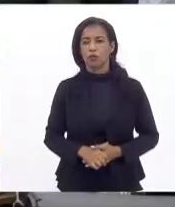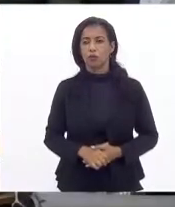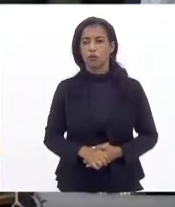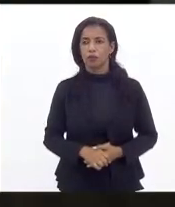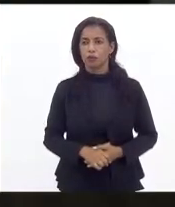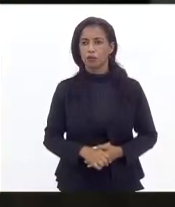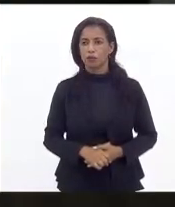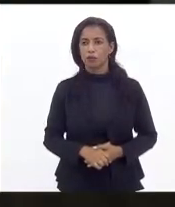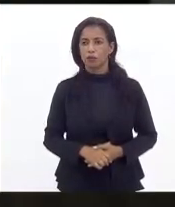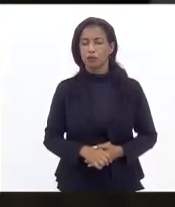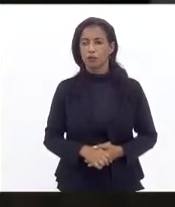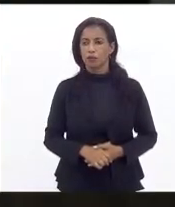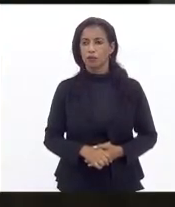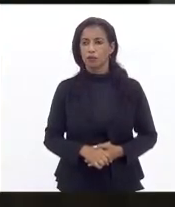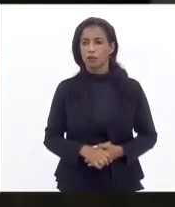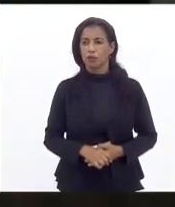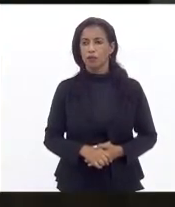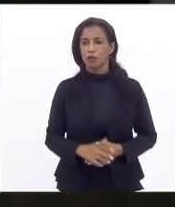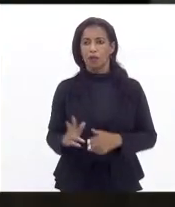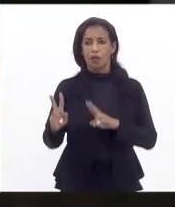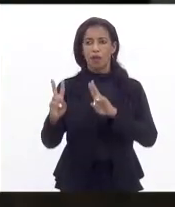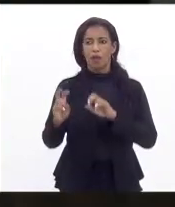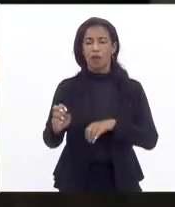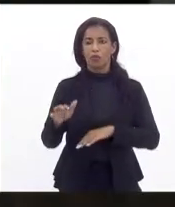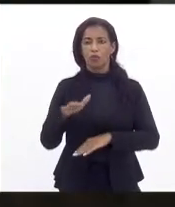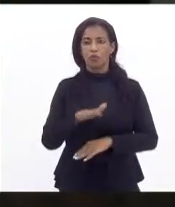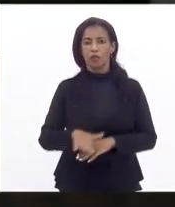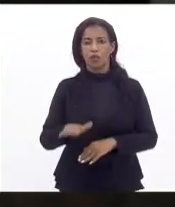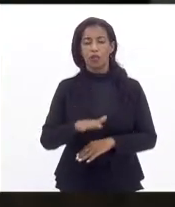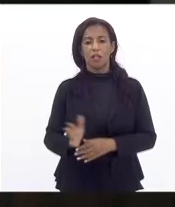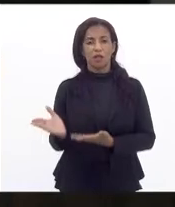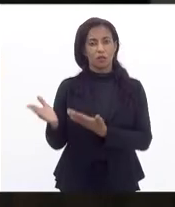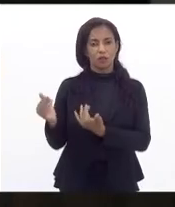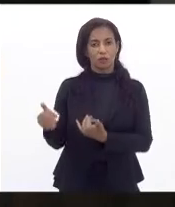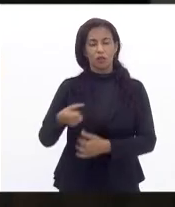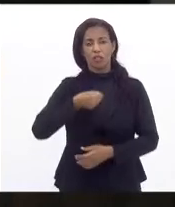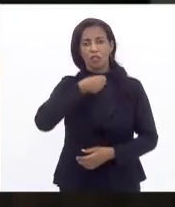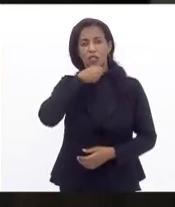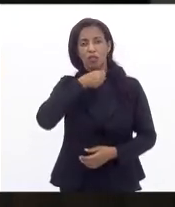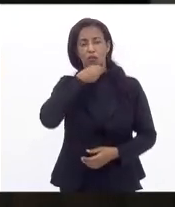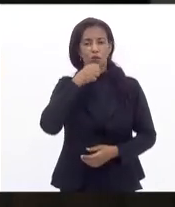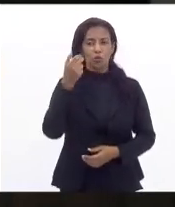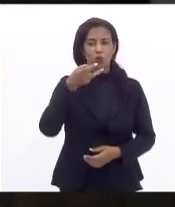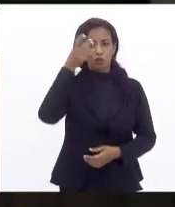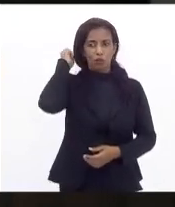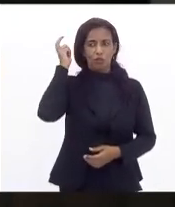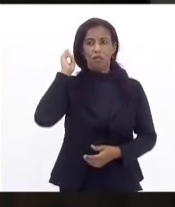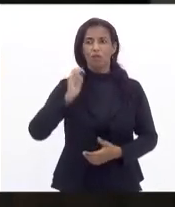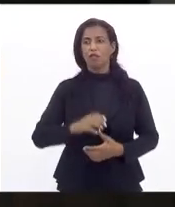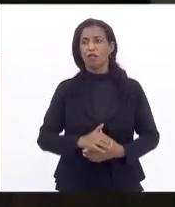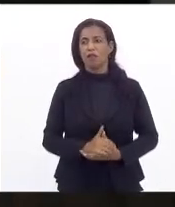Presidência, defere, pedido de Vossa Excelência. Pela Comissão de Assuntos da Criança, Adolescente e do Idoso, deputada Rosane Félix.